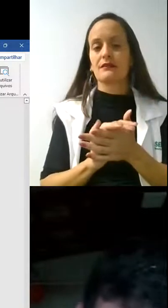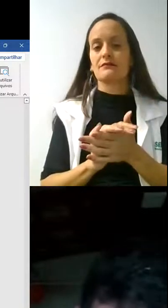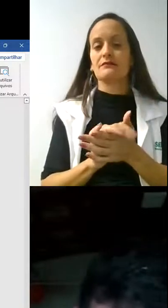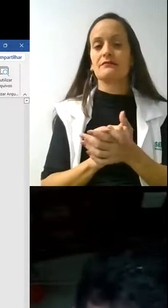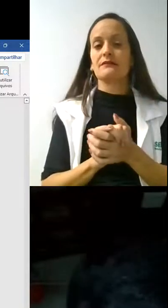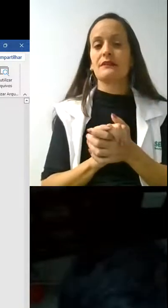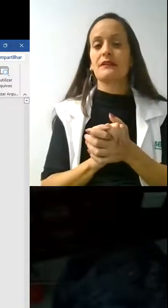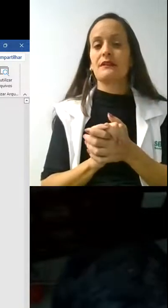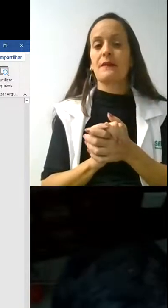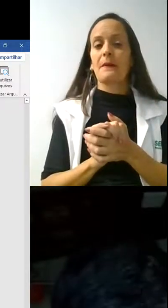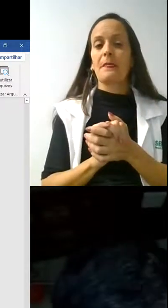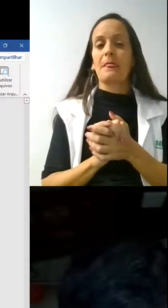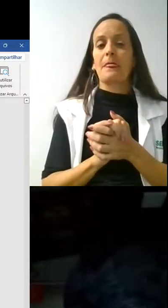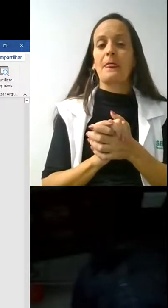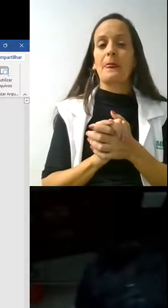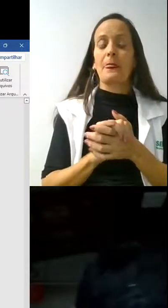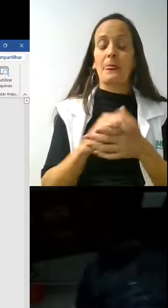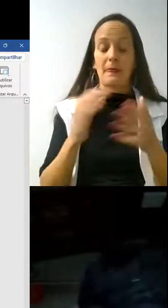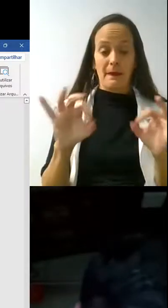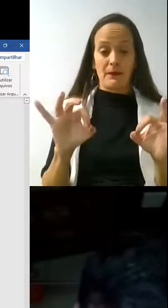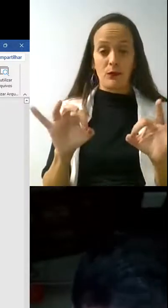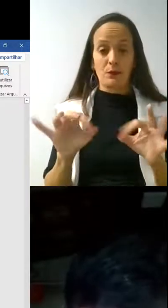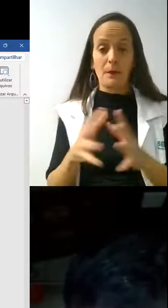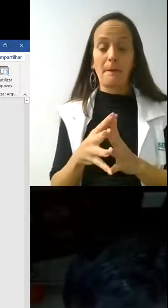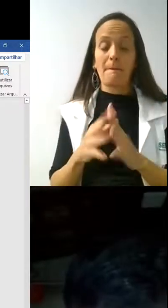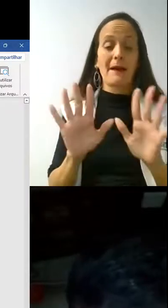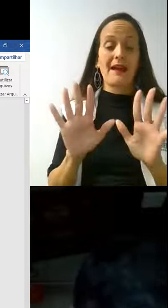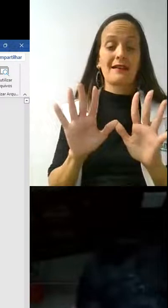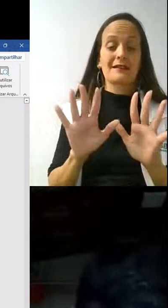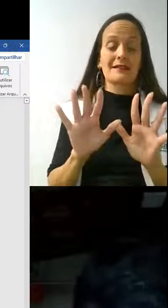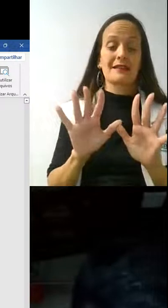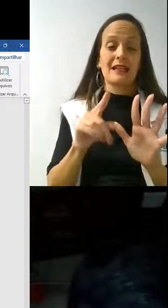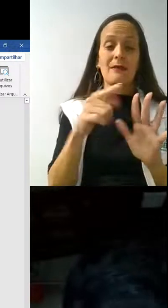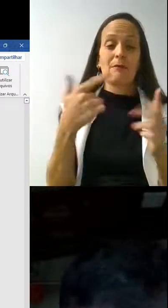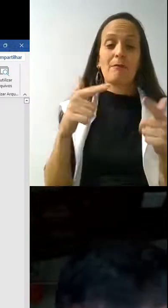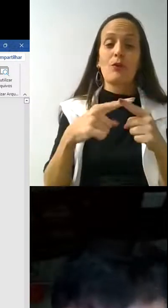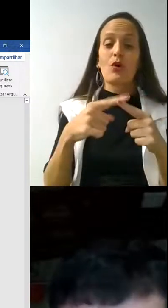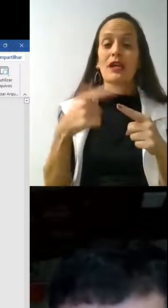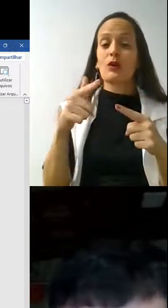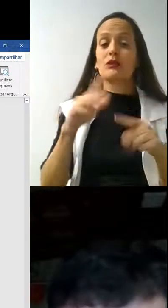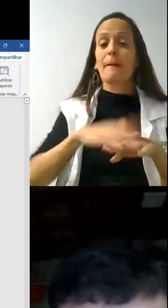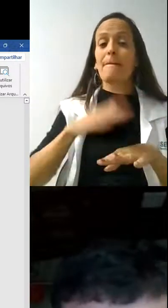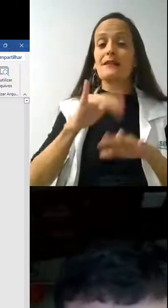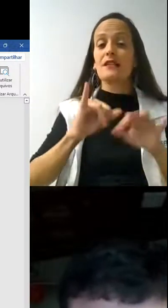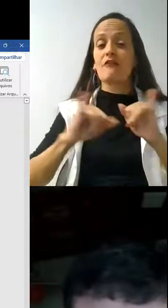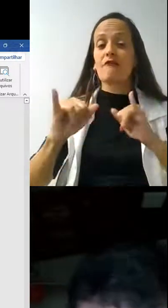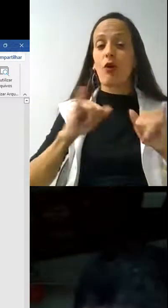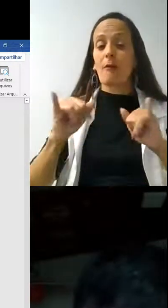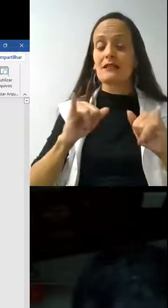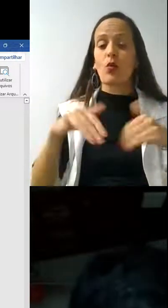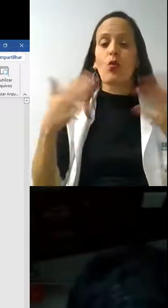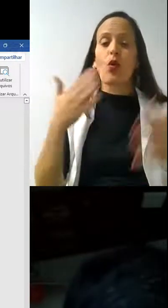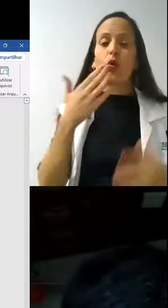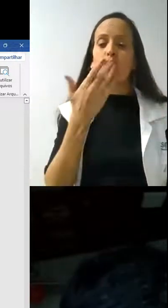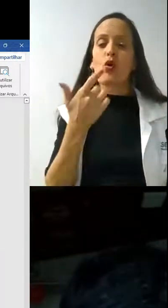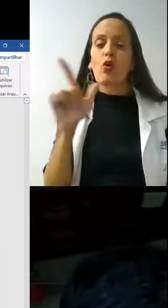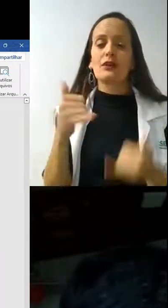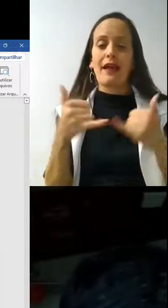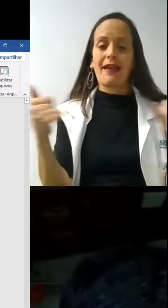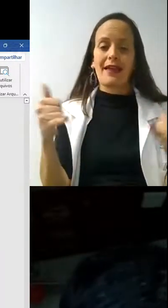tipo, S43, certo? Mas, como aqui não tem informação, né, de rede secundária, a gente deixa em